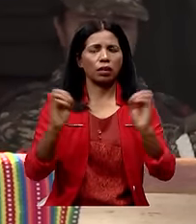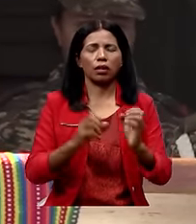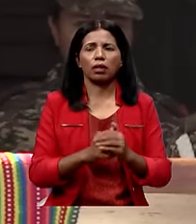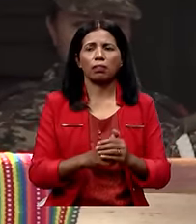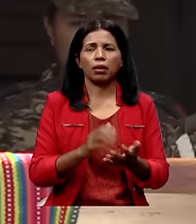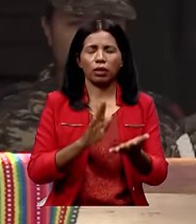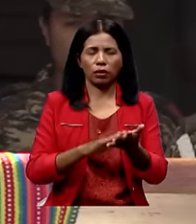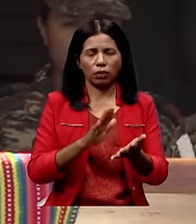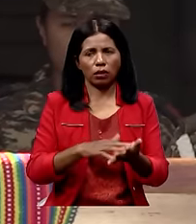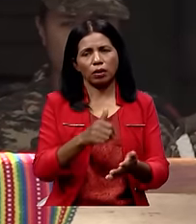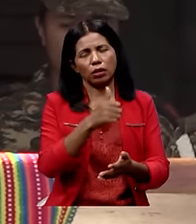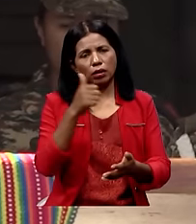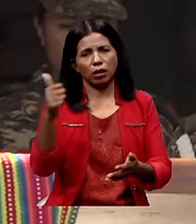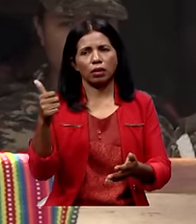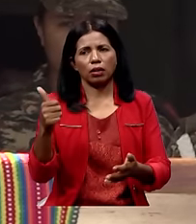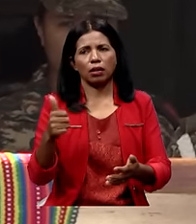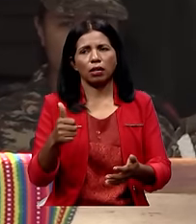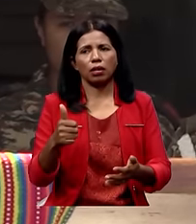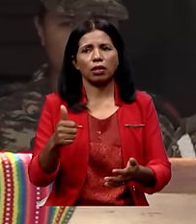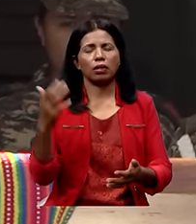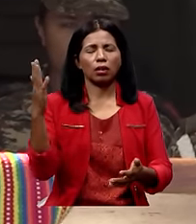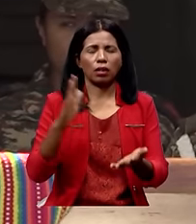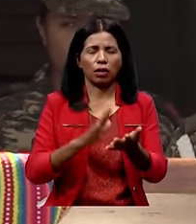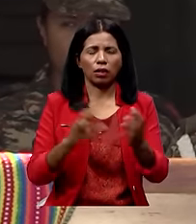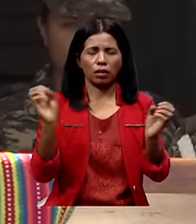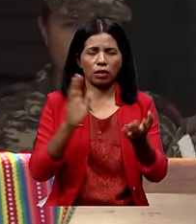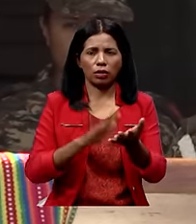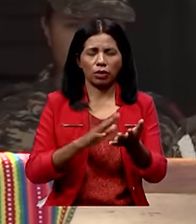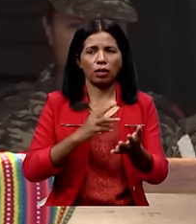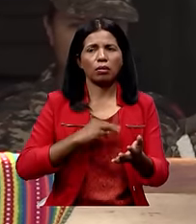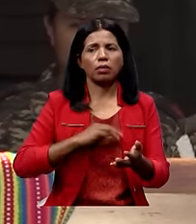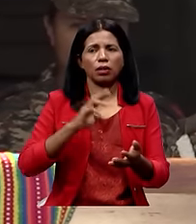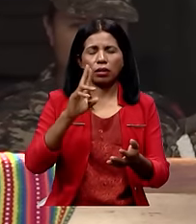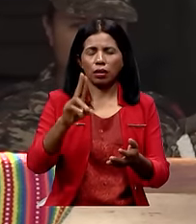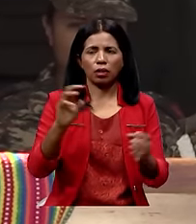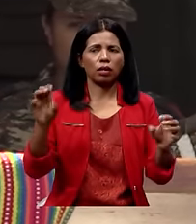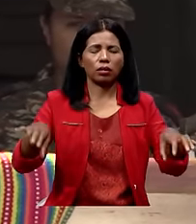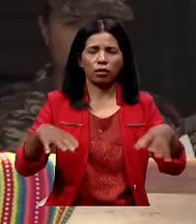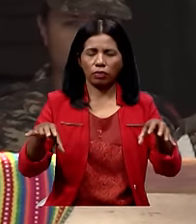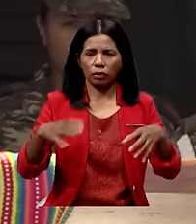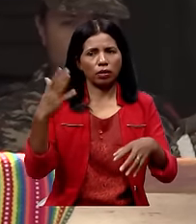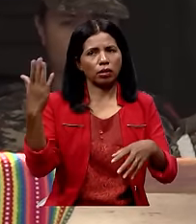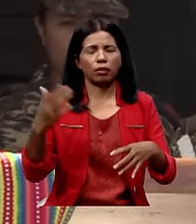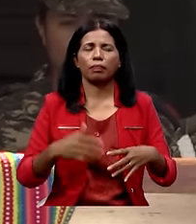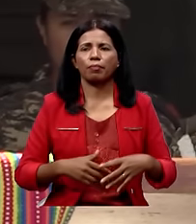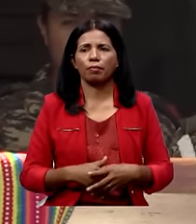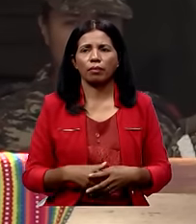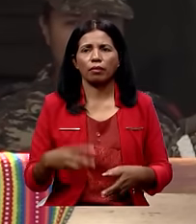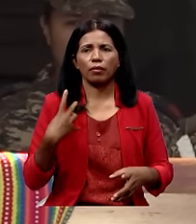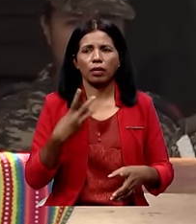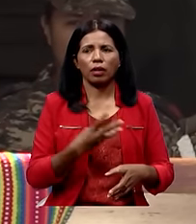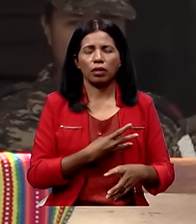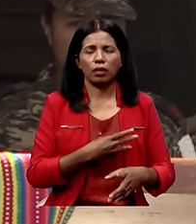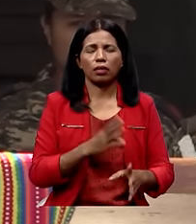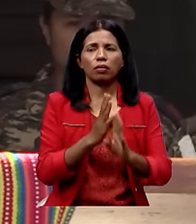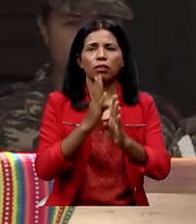traliur, nia lai eskola iha mitinaru, lai servisu iha iha liur, maka ita se iha la formatura